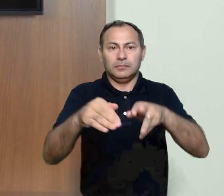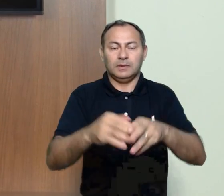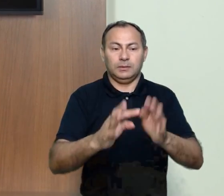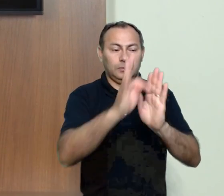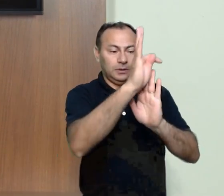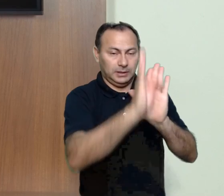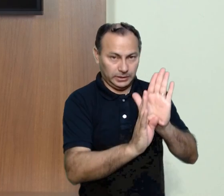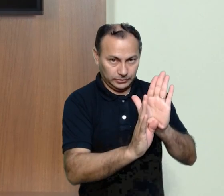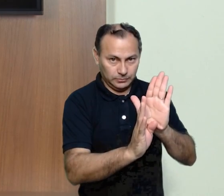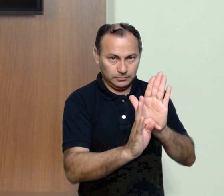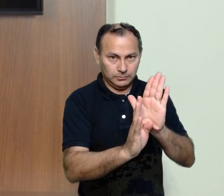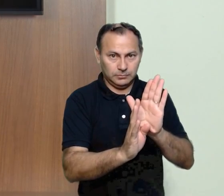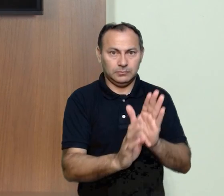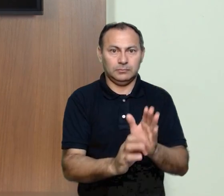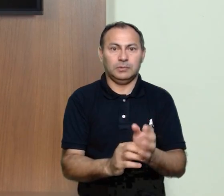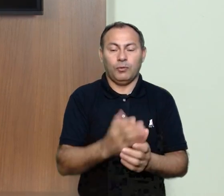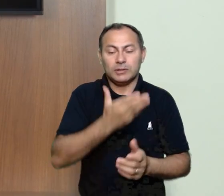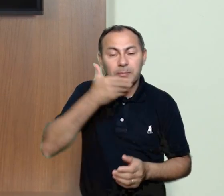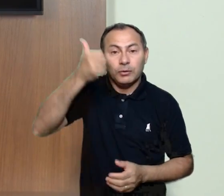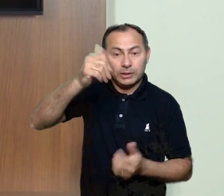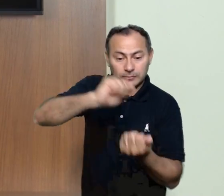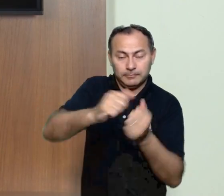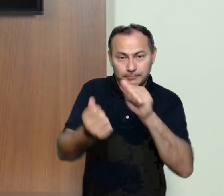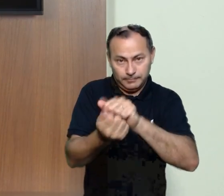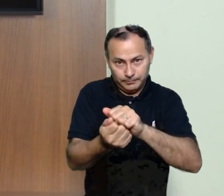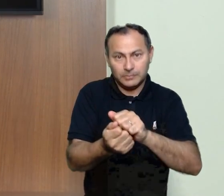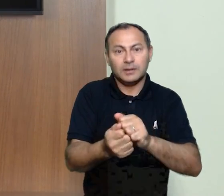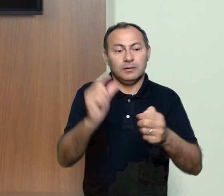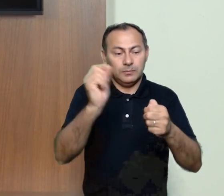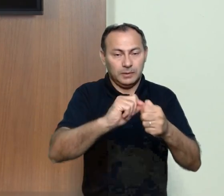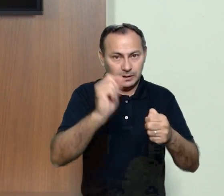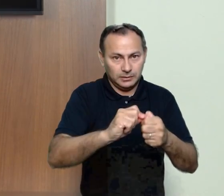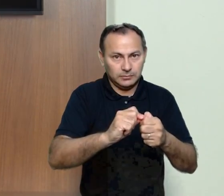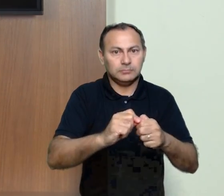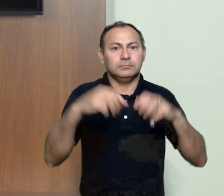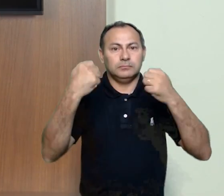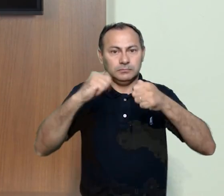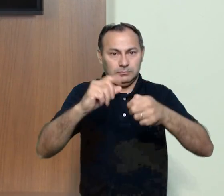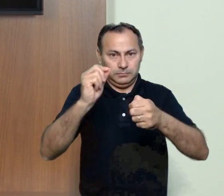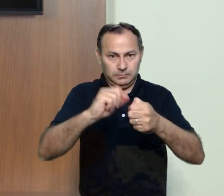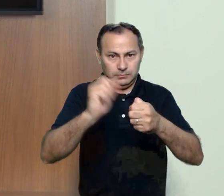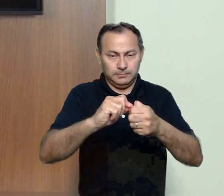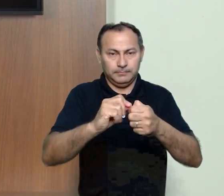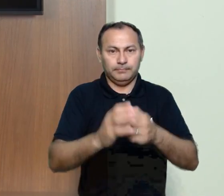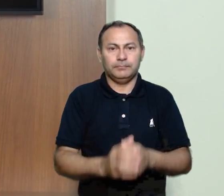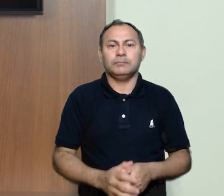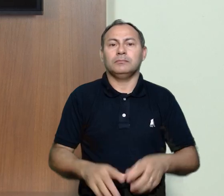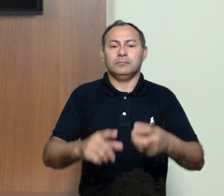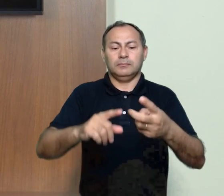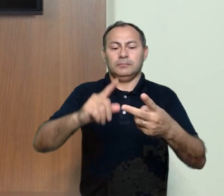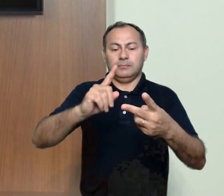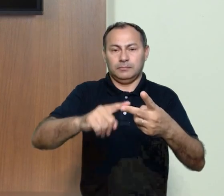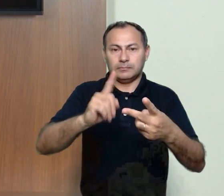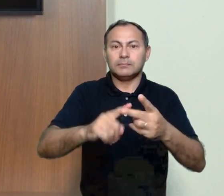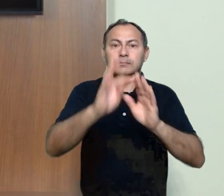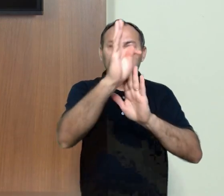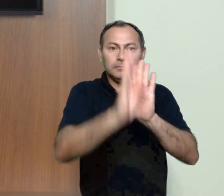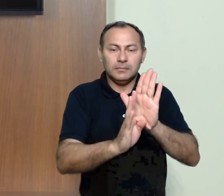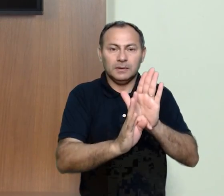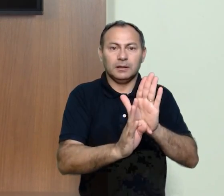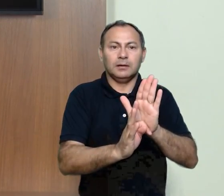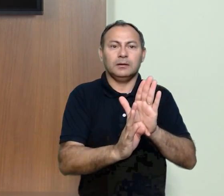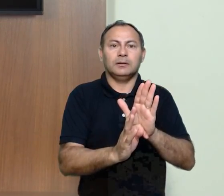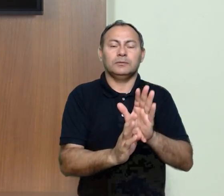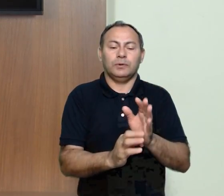dos textos, com as melhorias que foram feitas, precisavam ser feitas, e os textos que